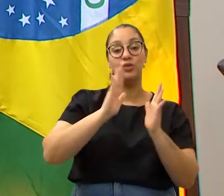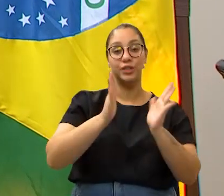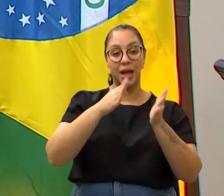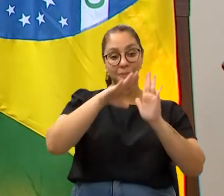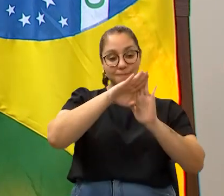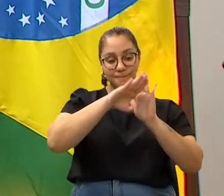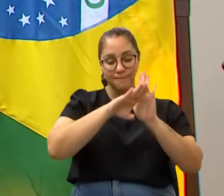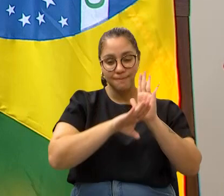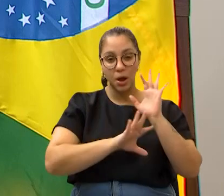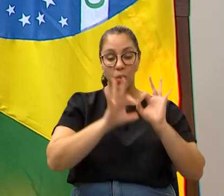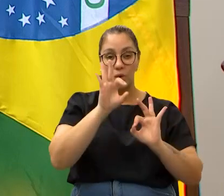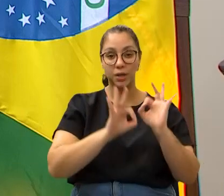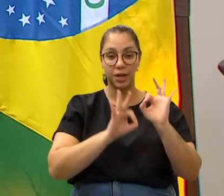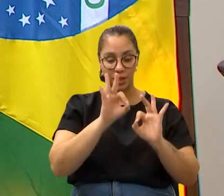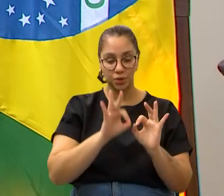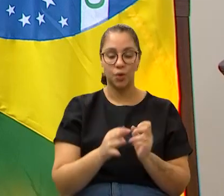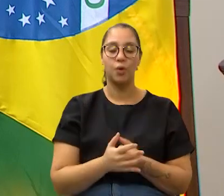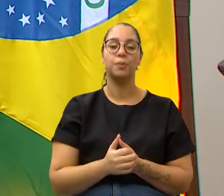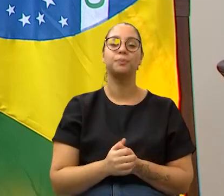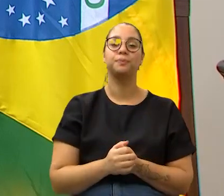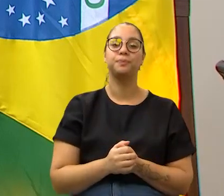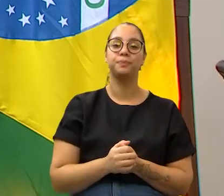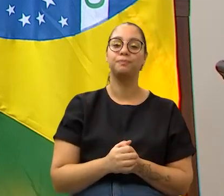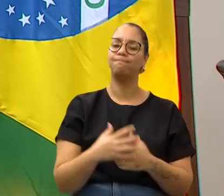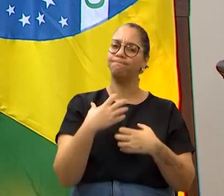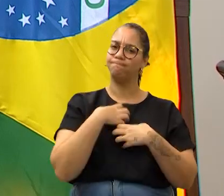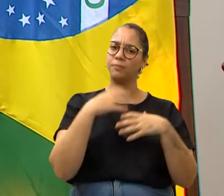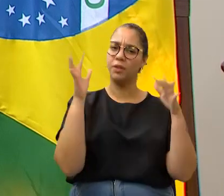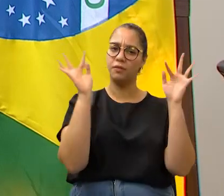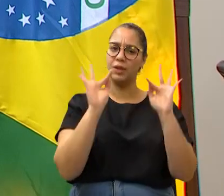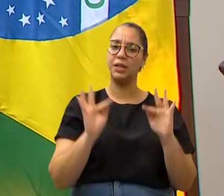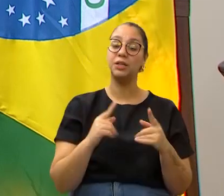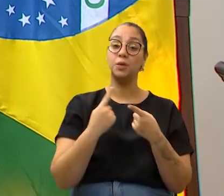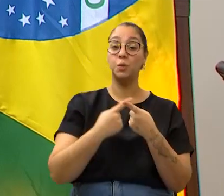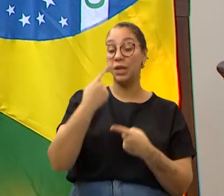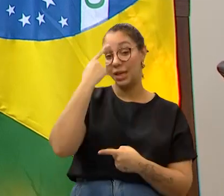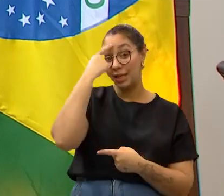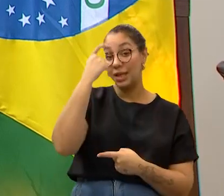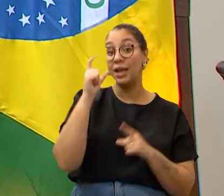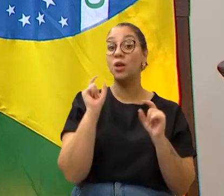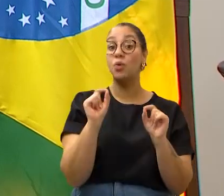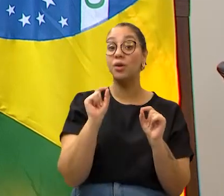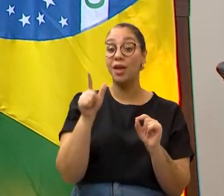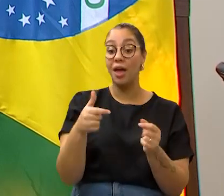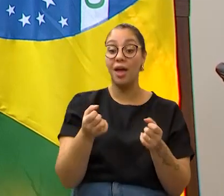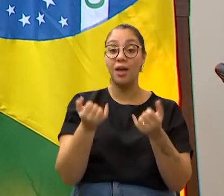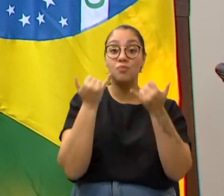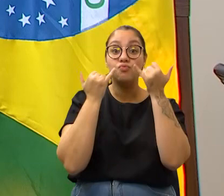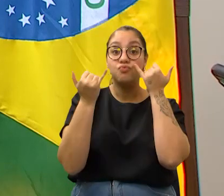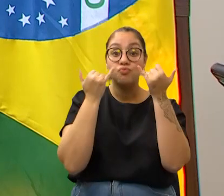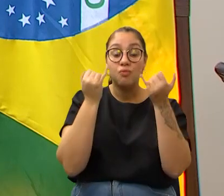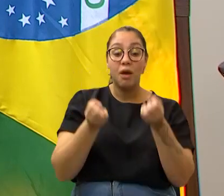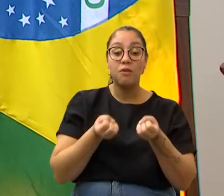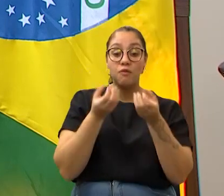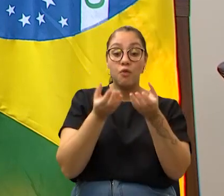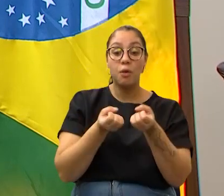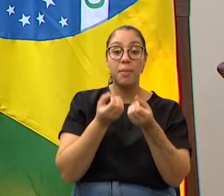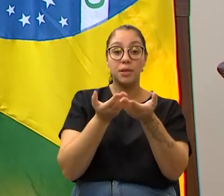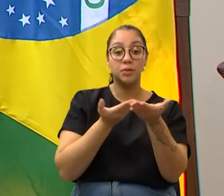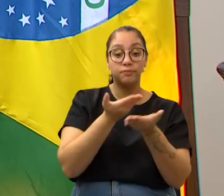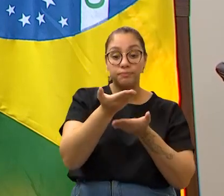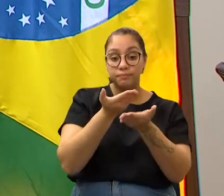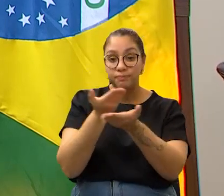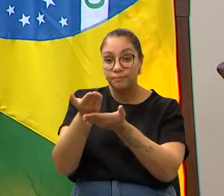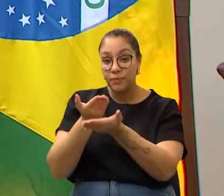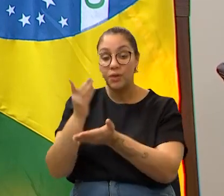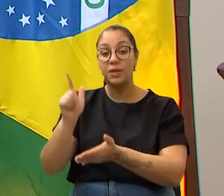programação. A gente fica feliz porque a ideia é realmente levar a informação,